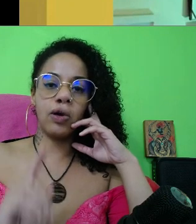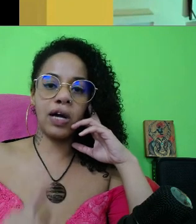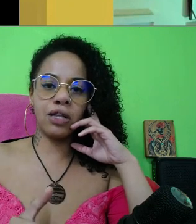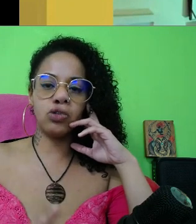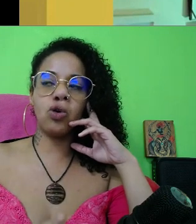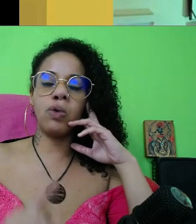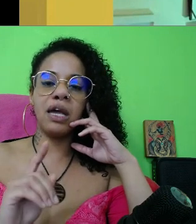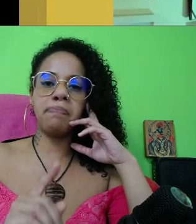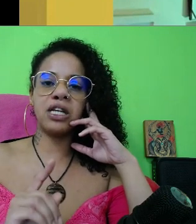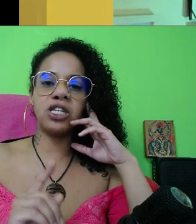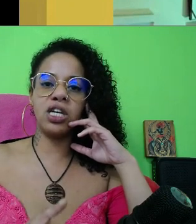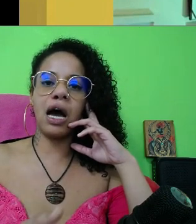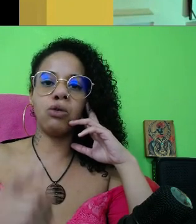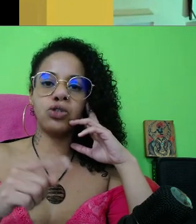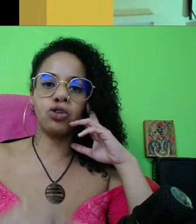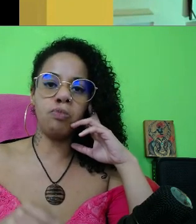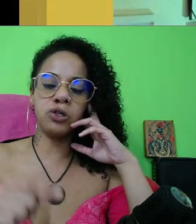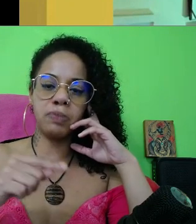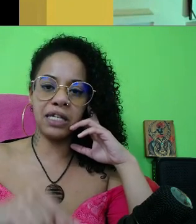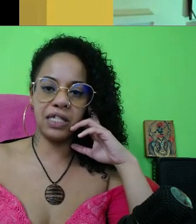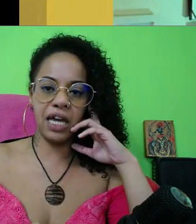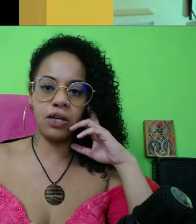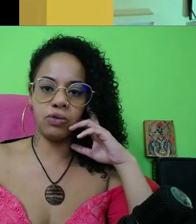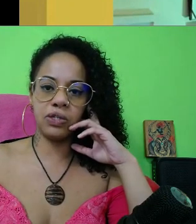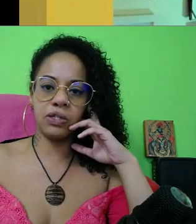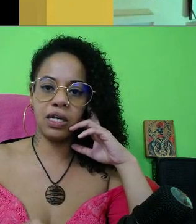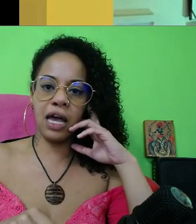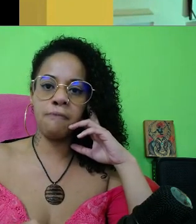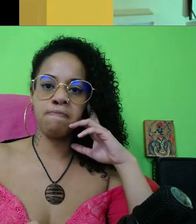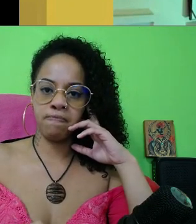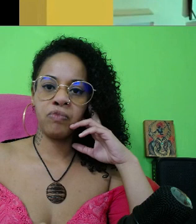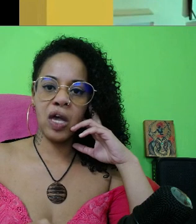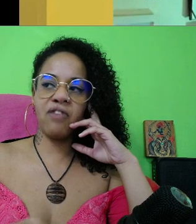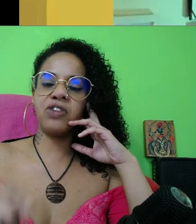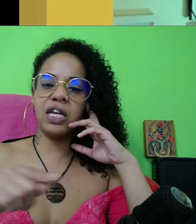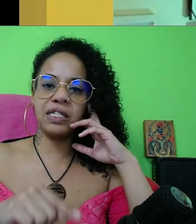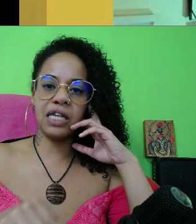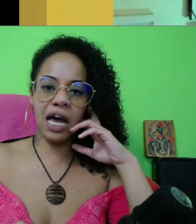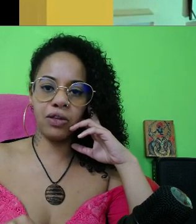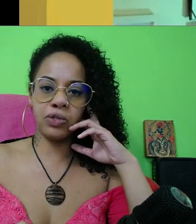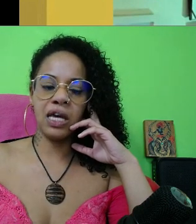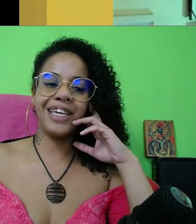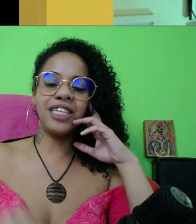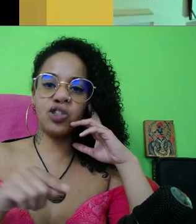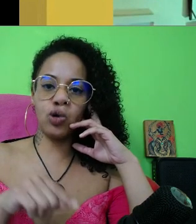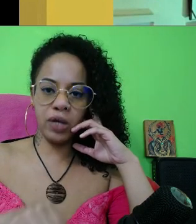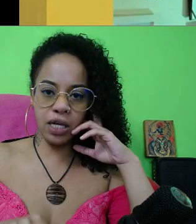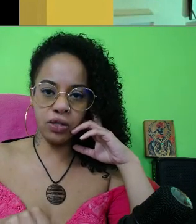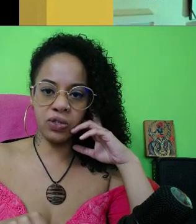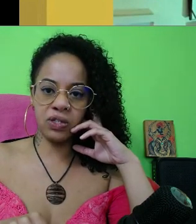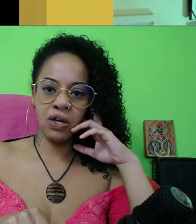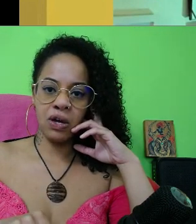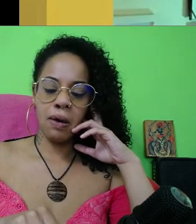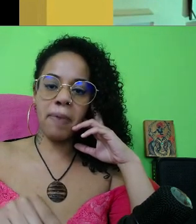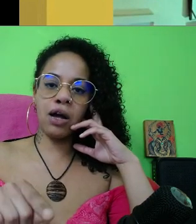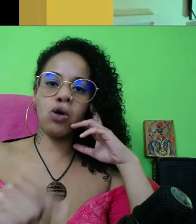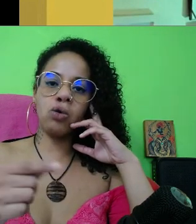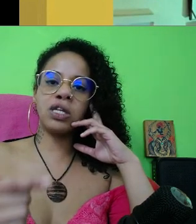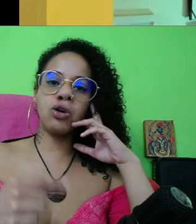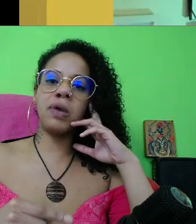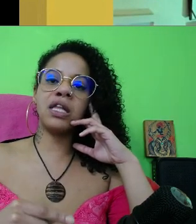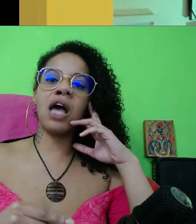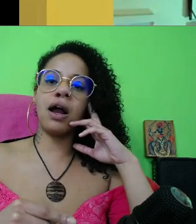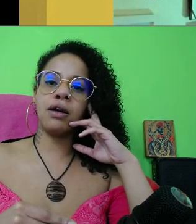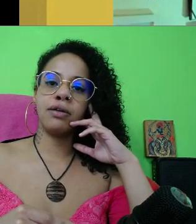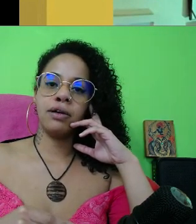são colocados com empatia aos grupos brasileiros né referenciados e excluídos para